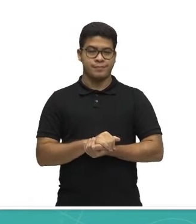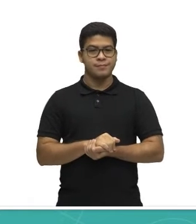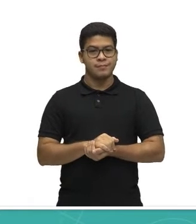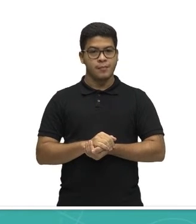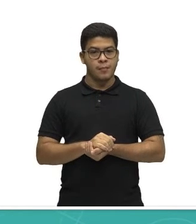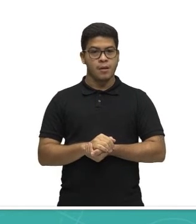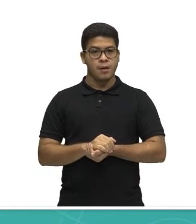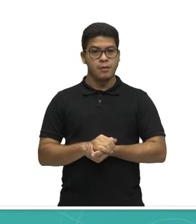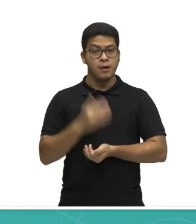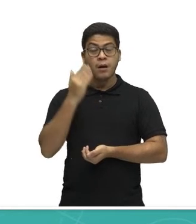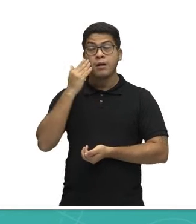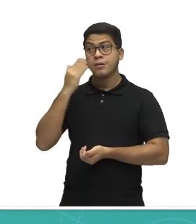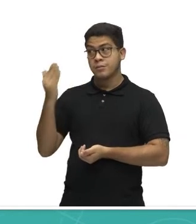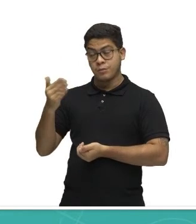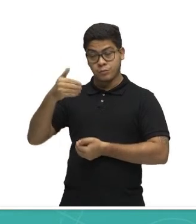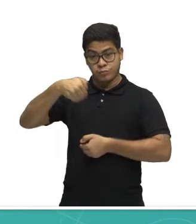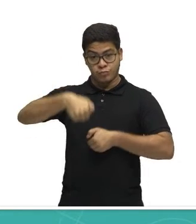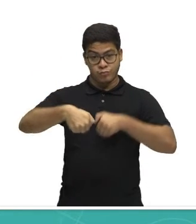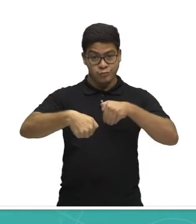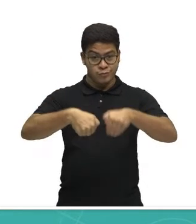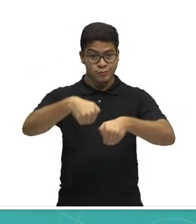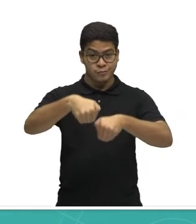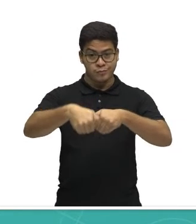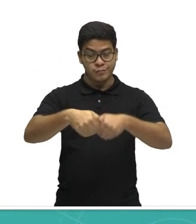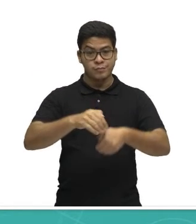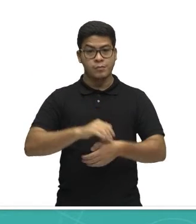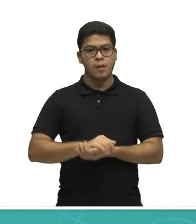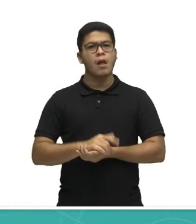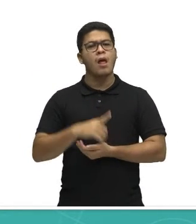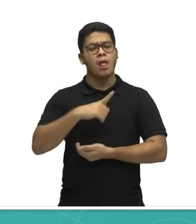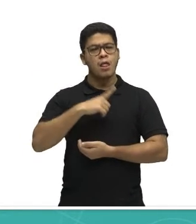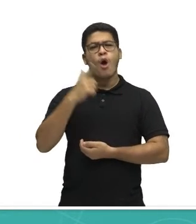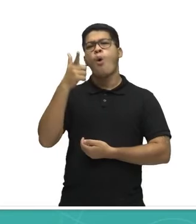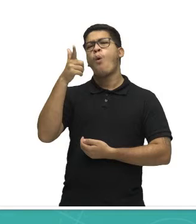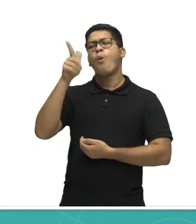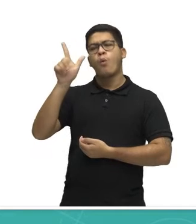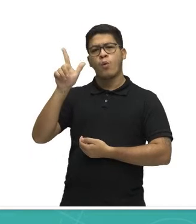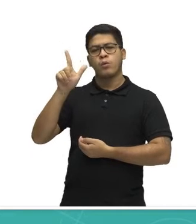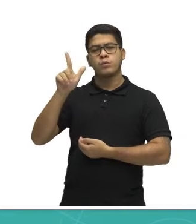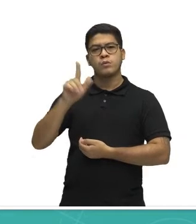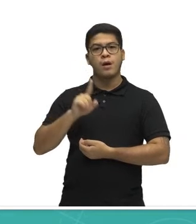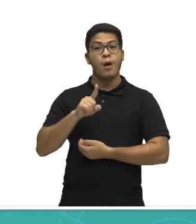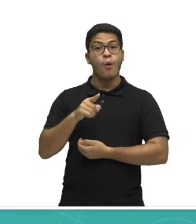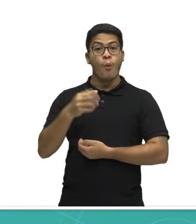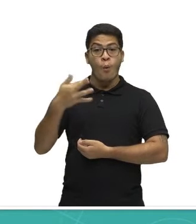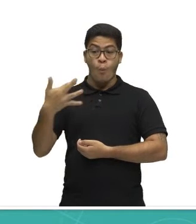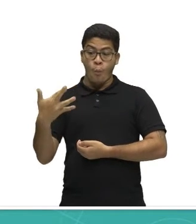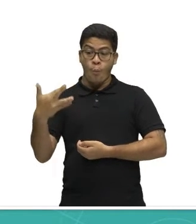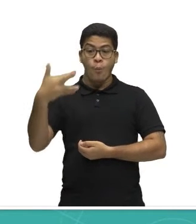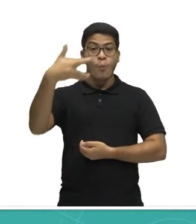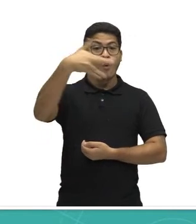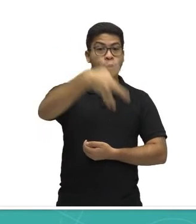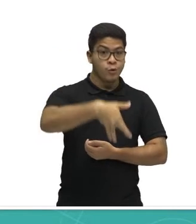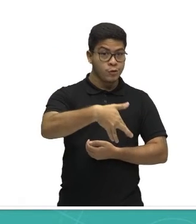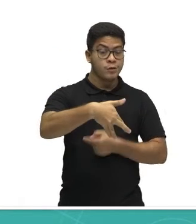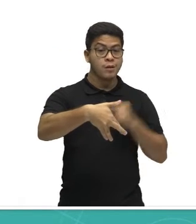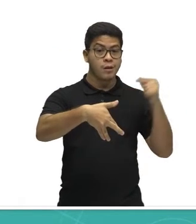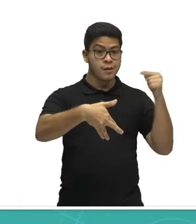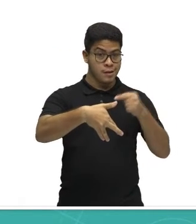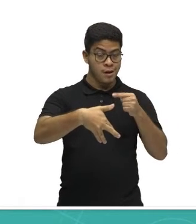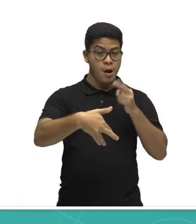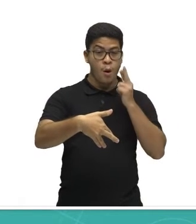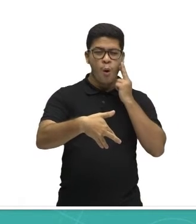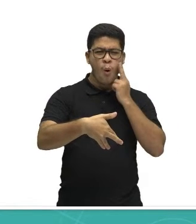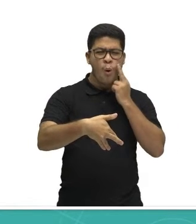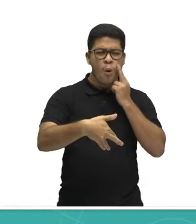lenda do Curupira aqui do Amazonas. Nós temos também um outro personagem que é o Boto. Bem, o Boto cor-de-rosa é um